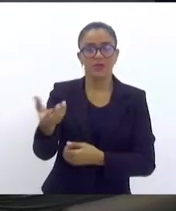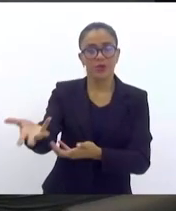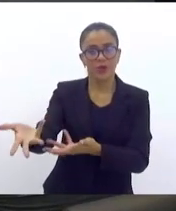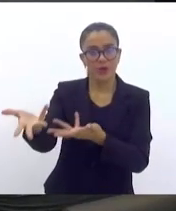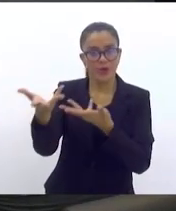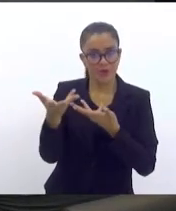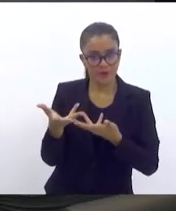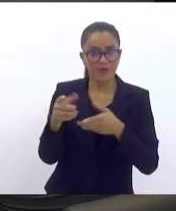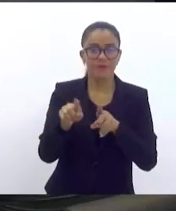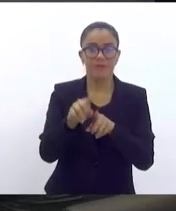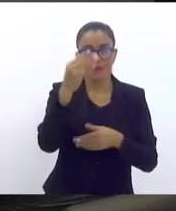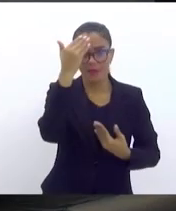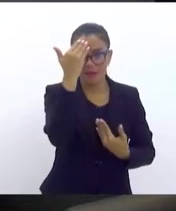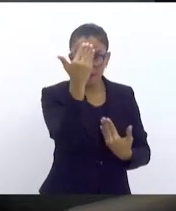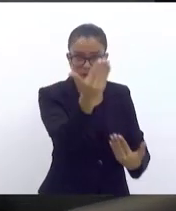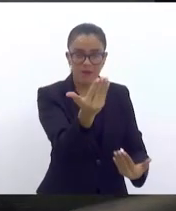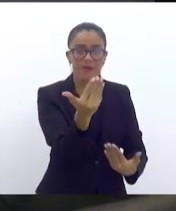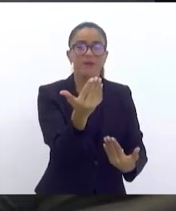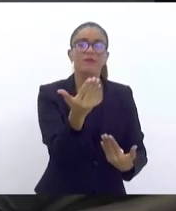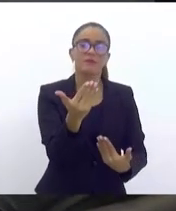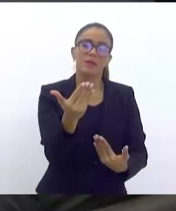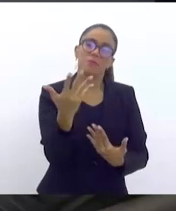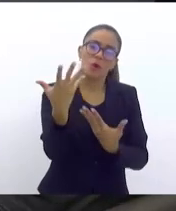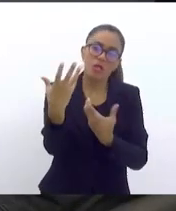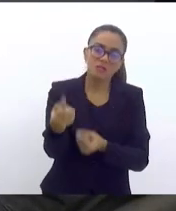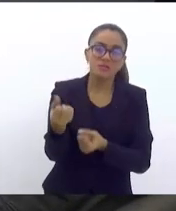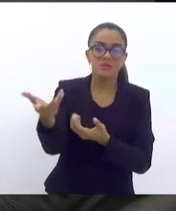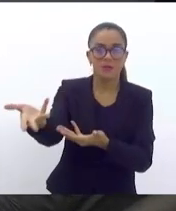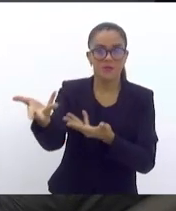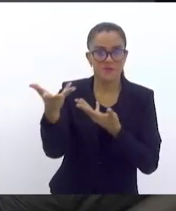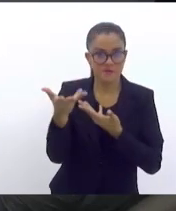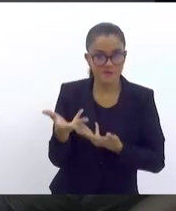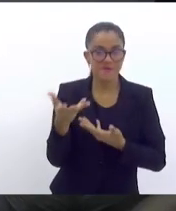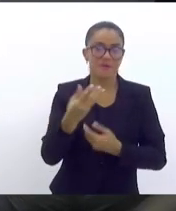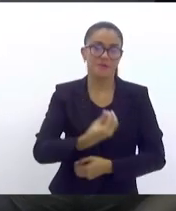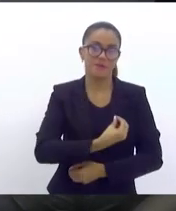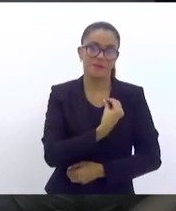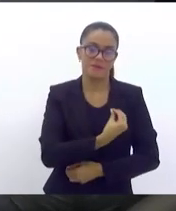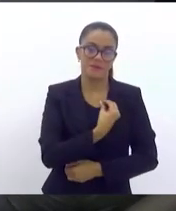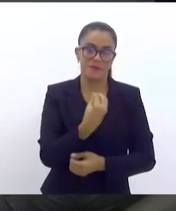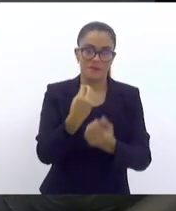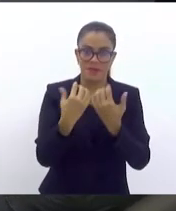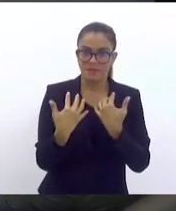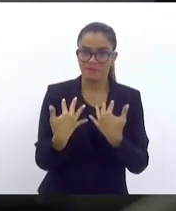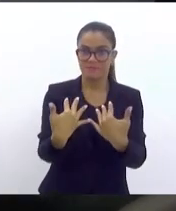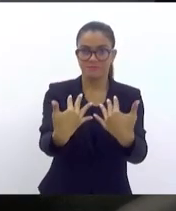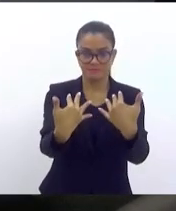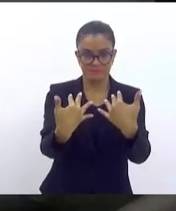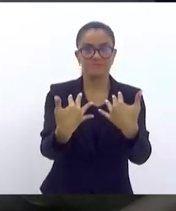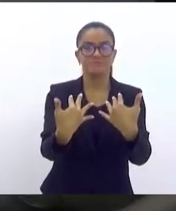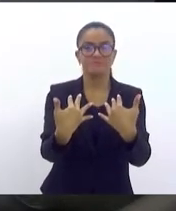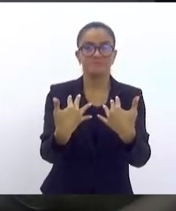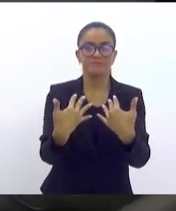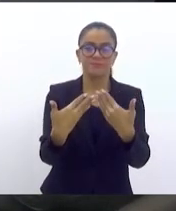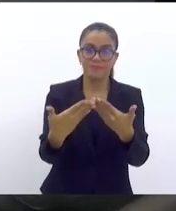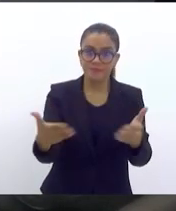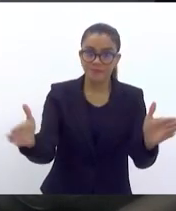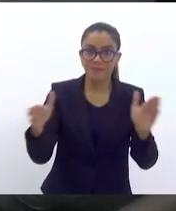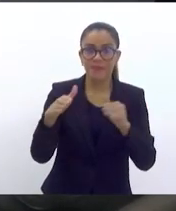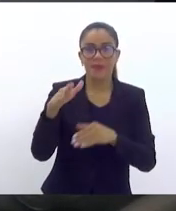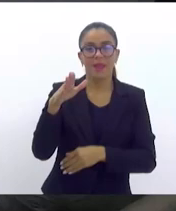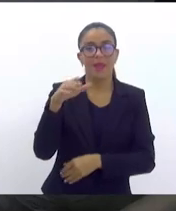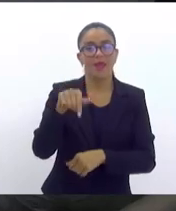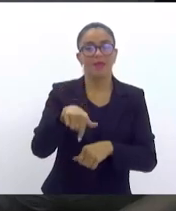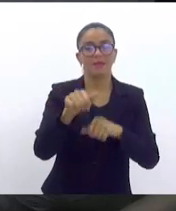que registrar a presença e agradecer por aceitar o nosso convite a participar desta audiência pública aqui na Assembleia